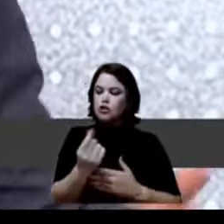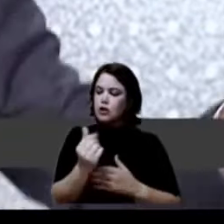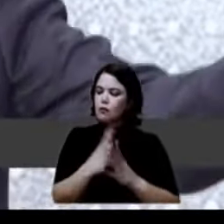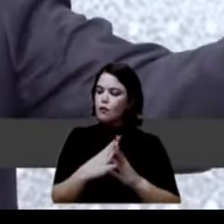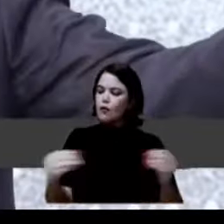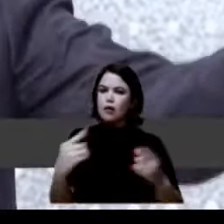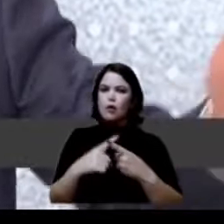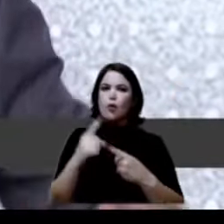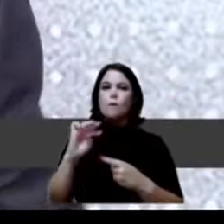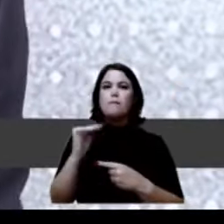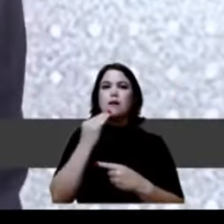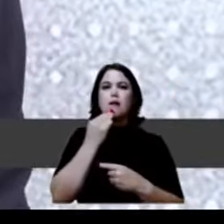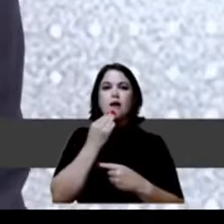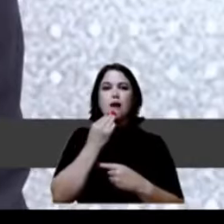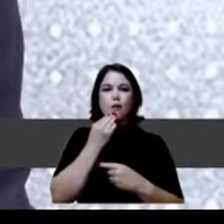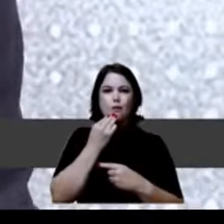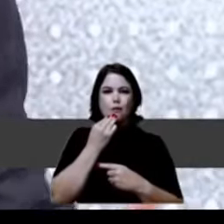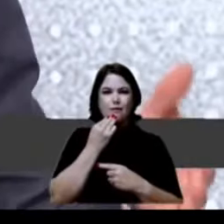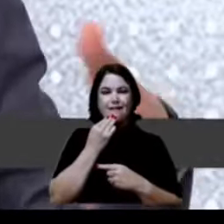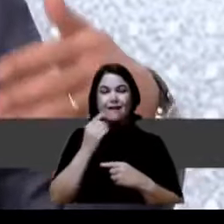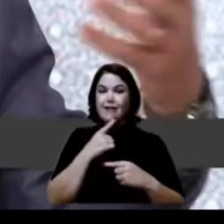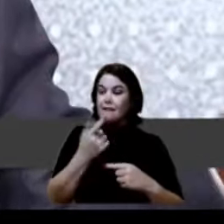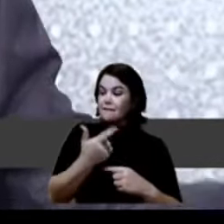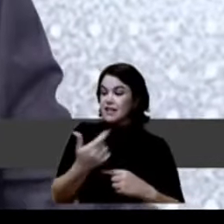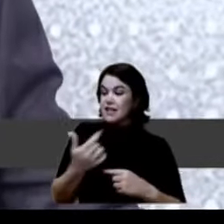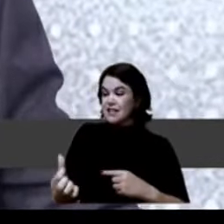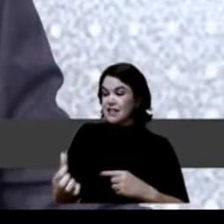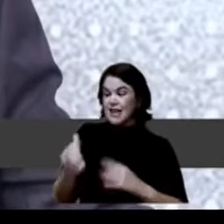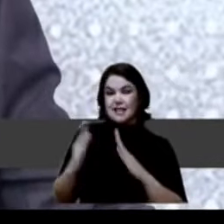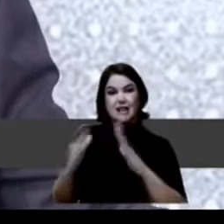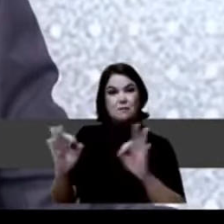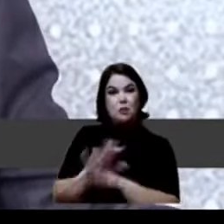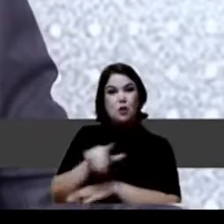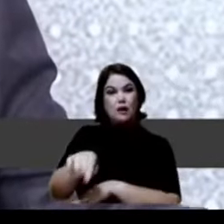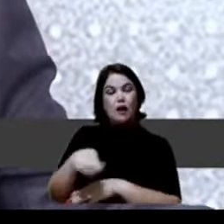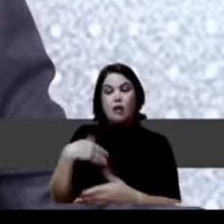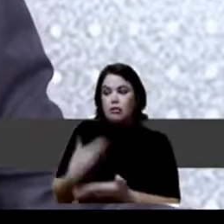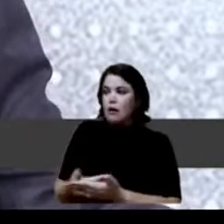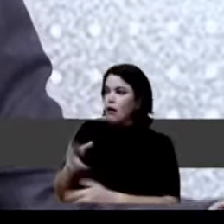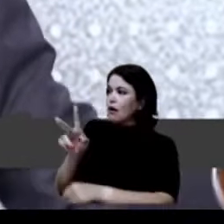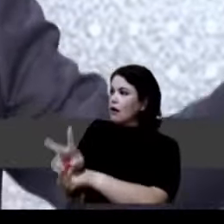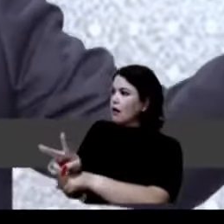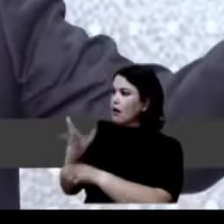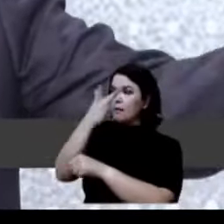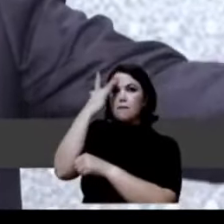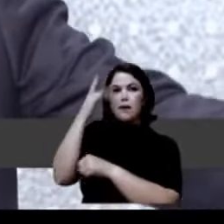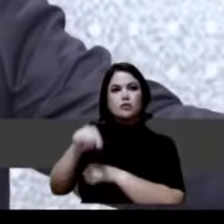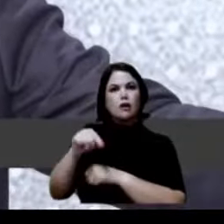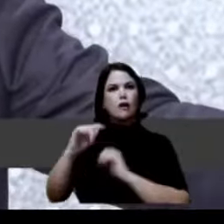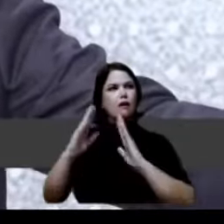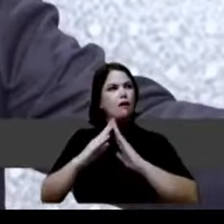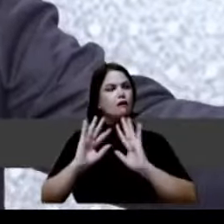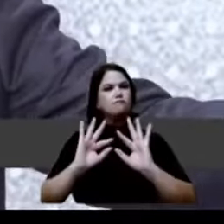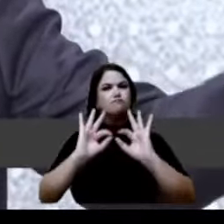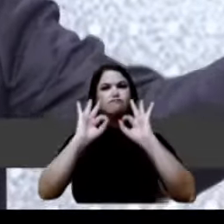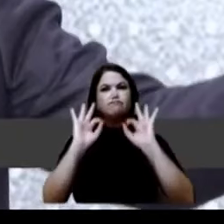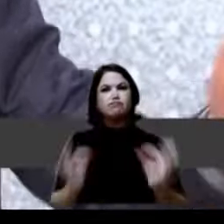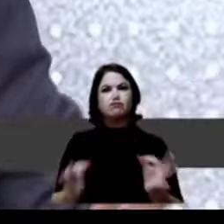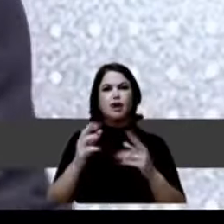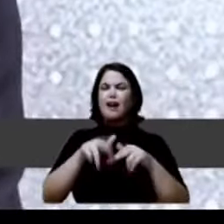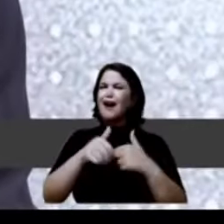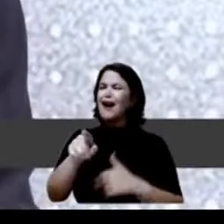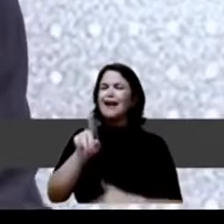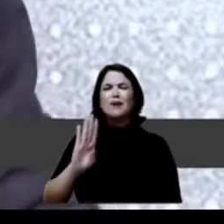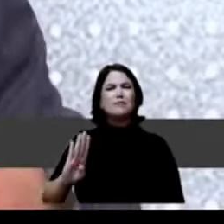de investimento. Melhor resposta dele até agora. Feita. E as pessoas lá, até hoje, nas casas de lata. Isso é uma farsa. Isso é